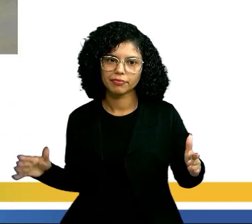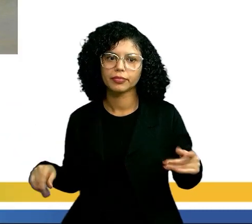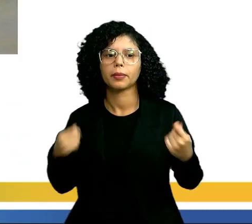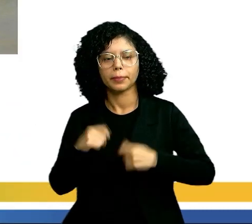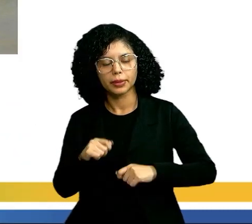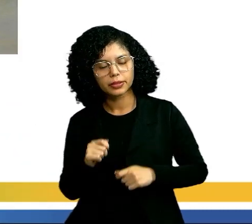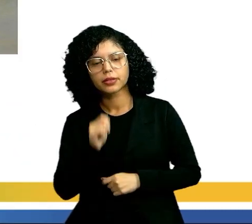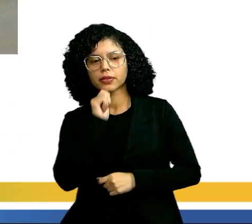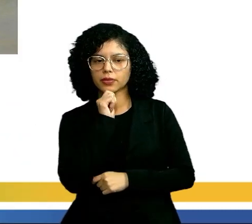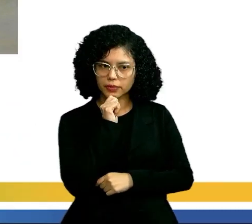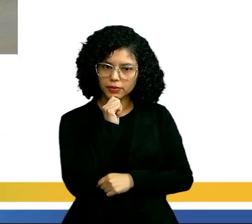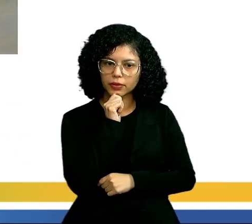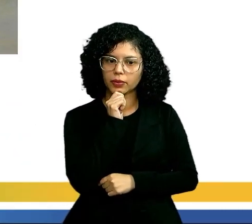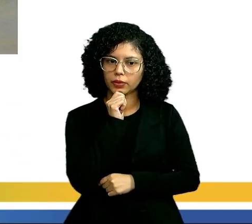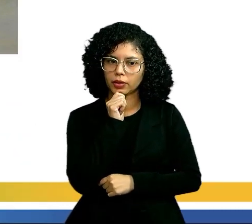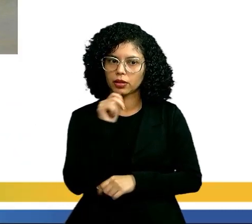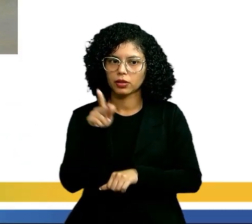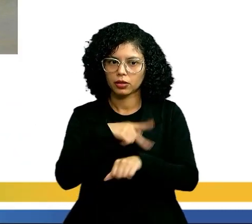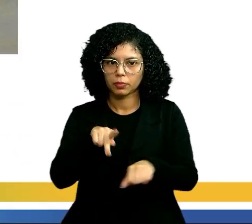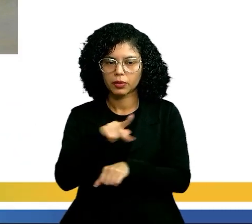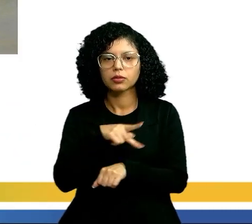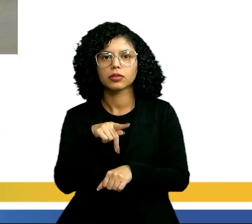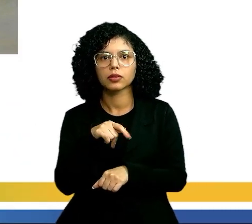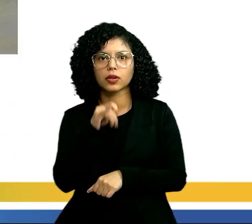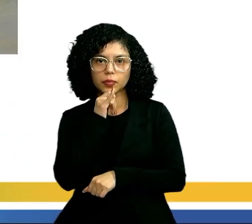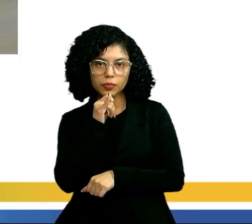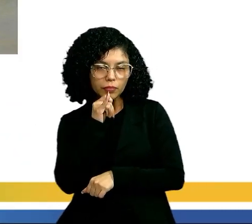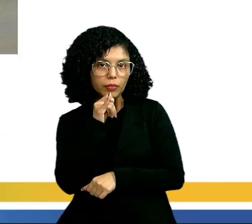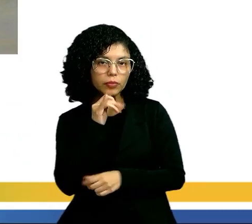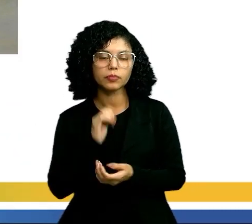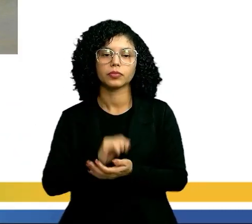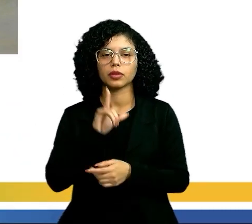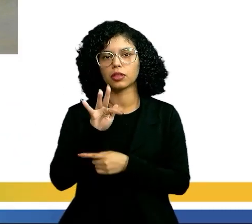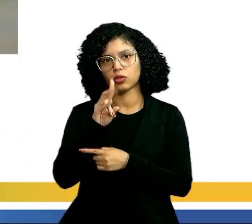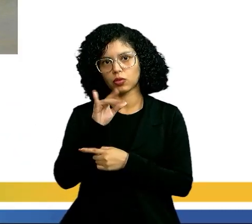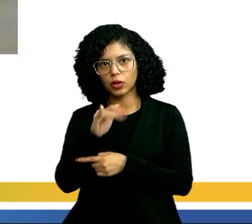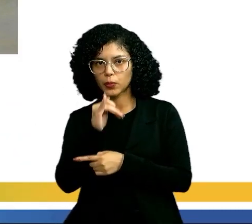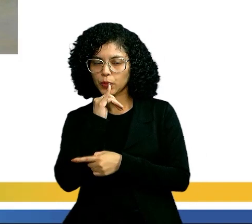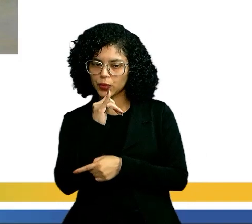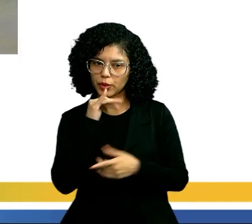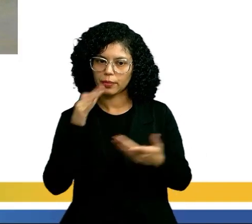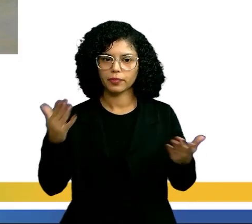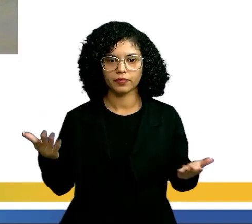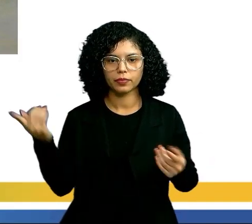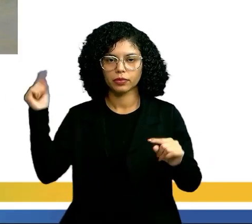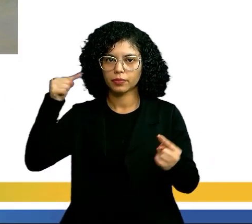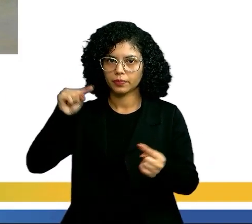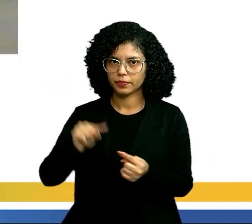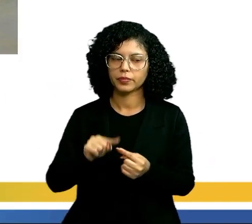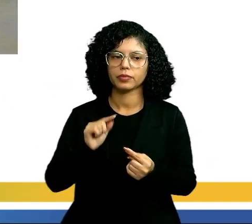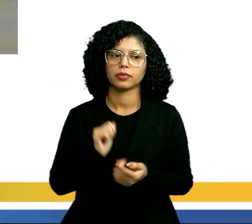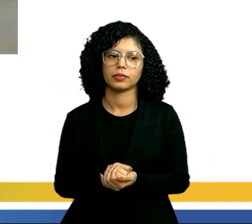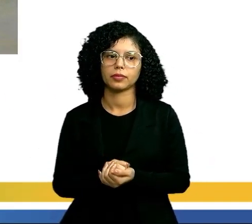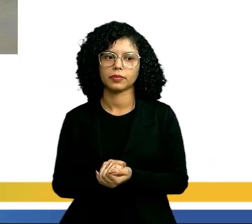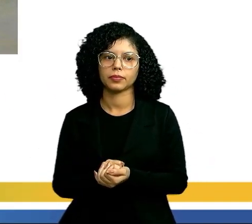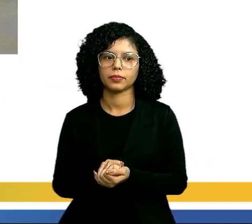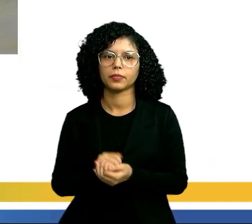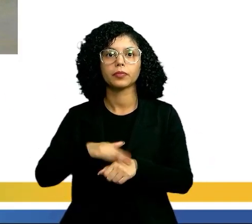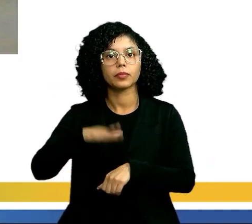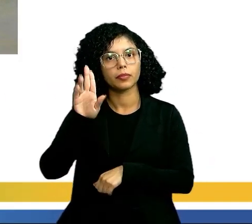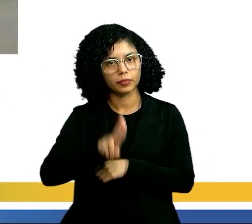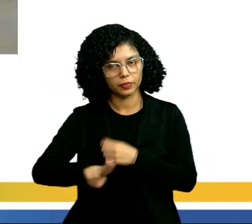Então, ele, em países que são mais litorâneos, ali que estão mais próximos ao mar, ele é de